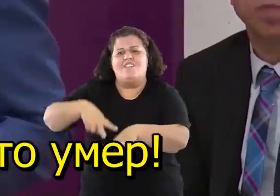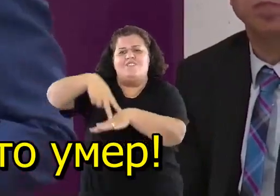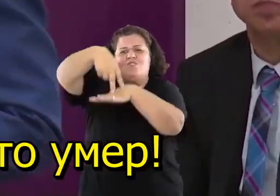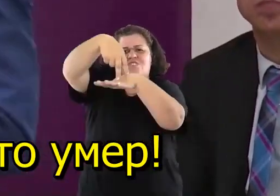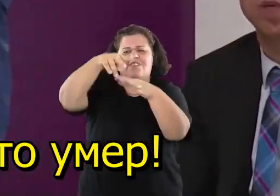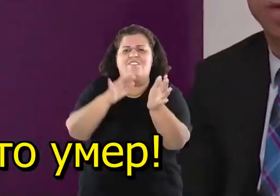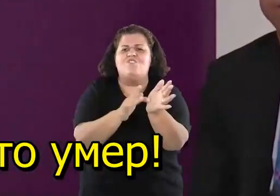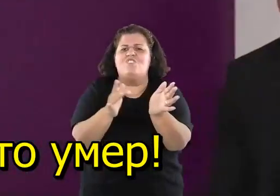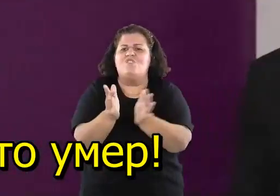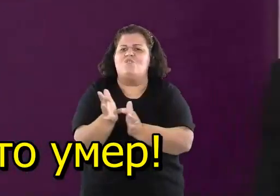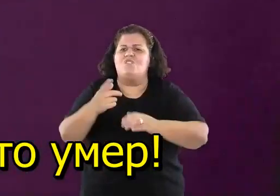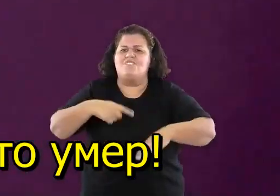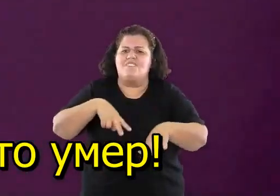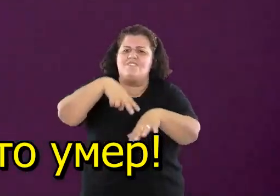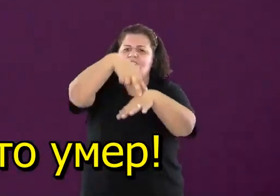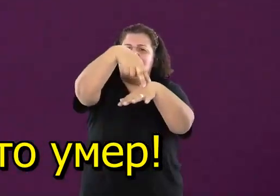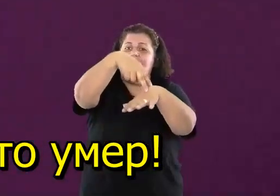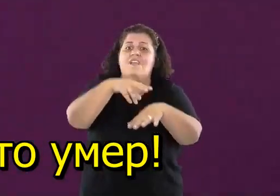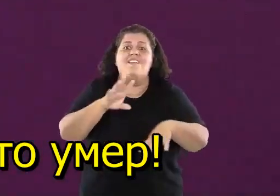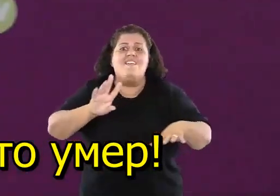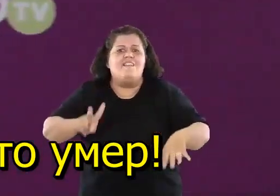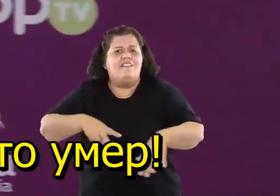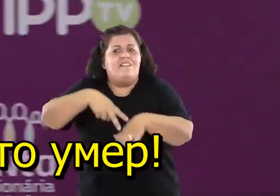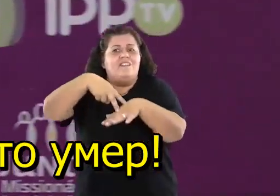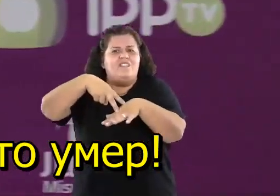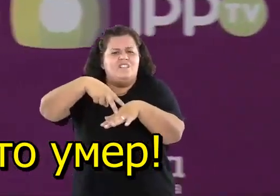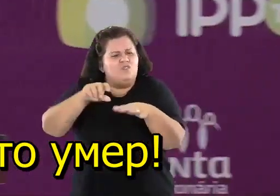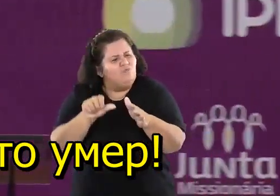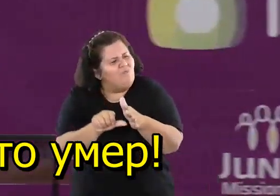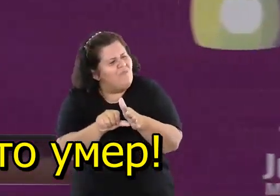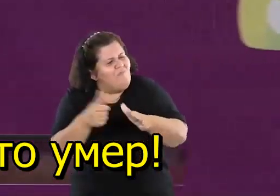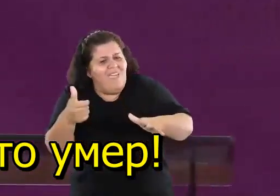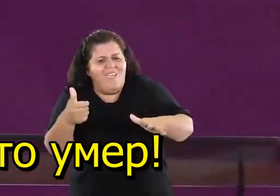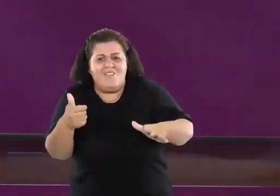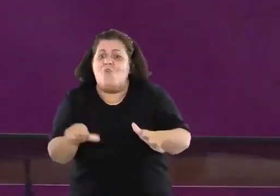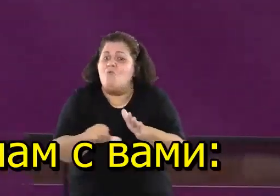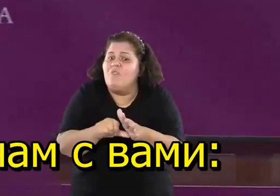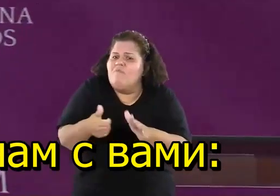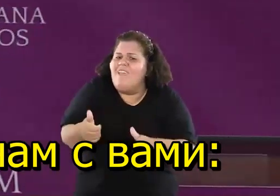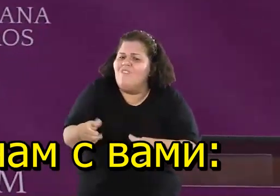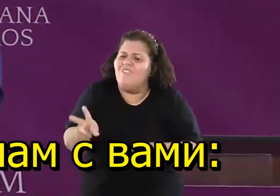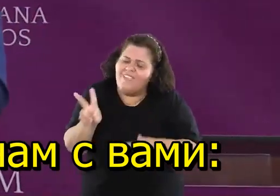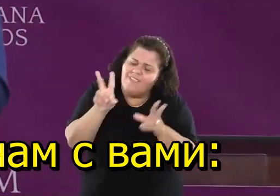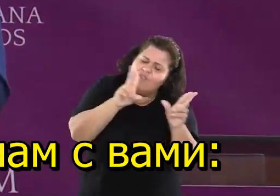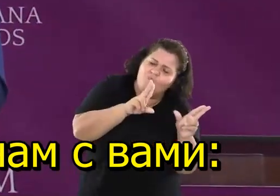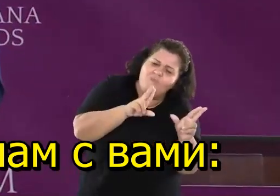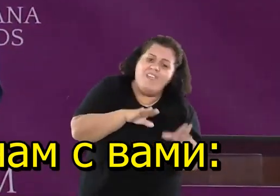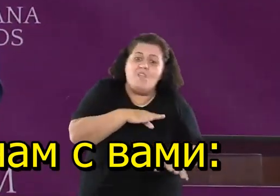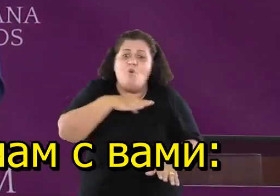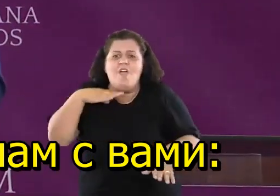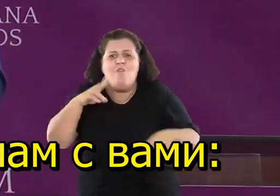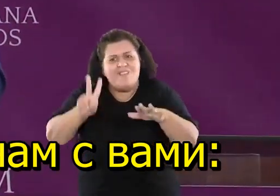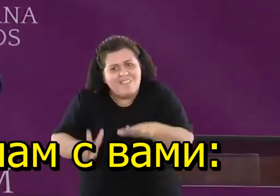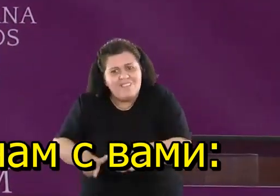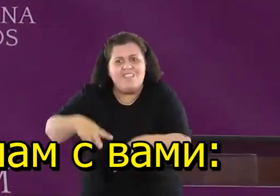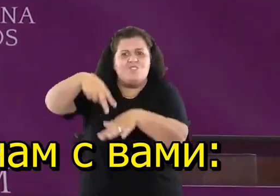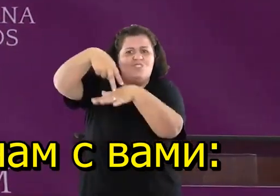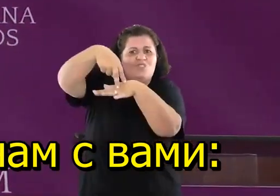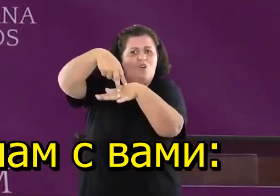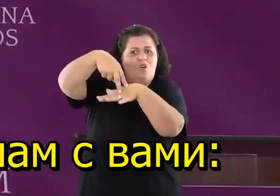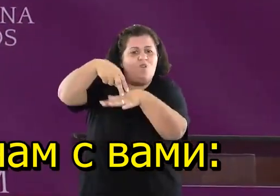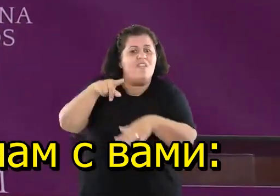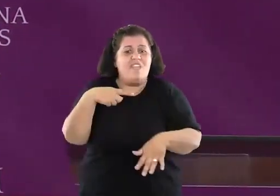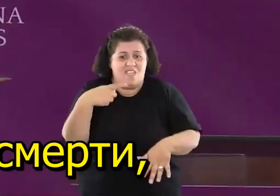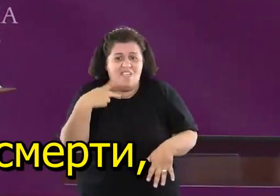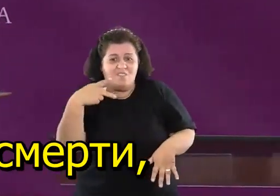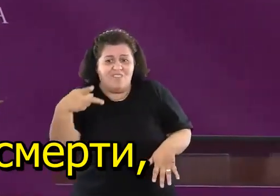E quando ele ressuscita como primícias dos que dormem. Como ele, quando ele ressuscita, ele está dizendo para você